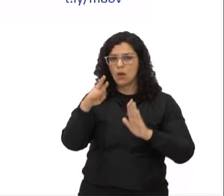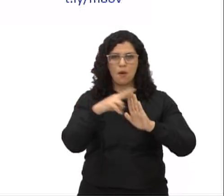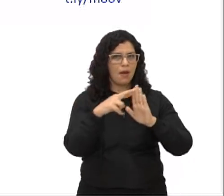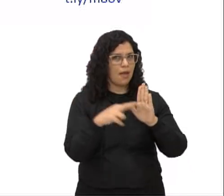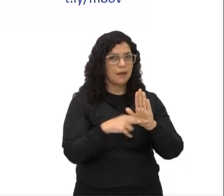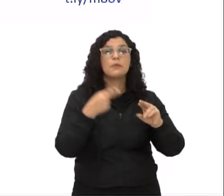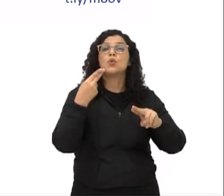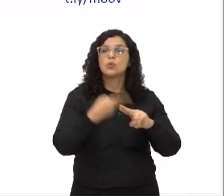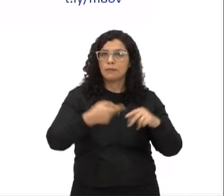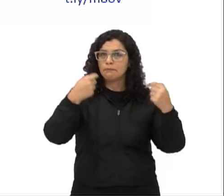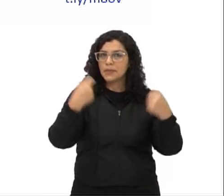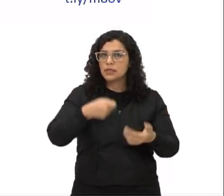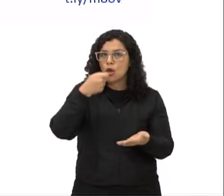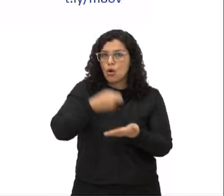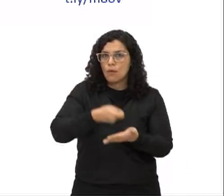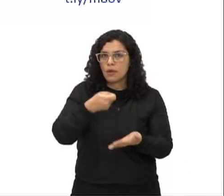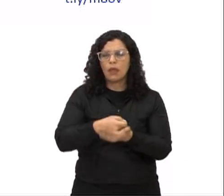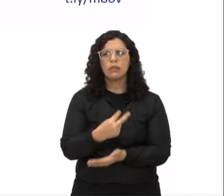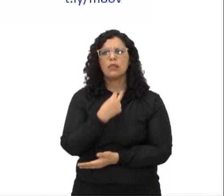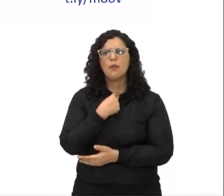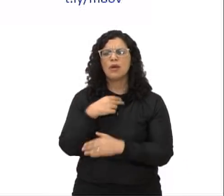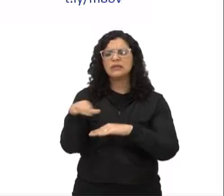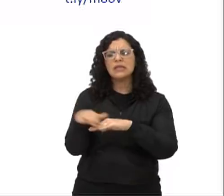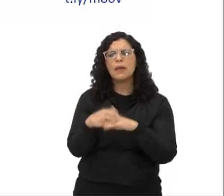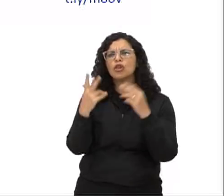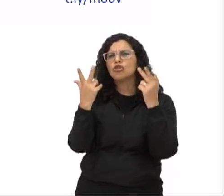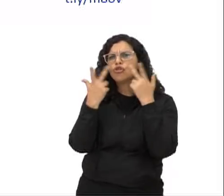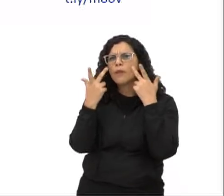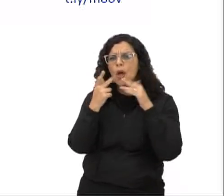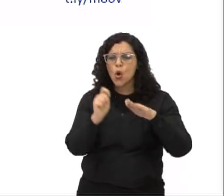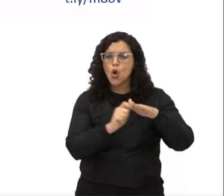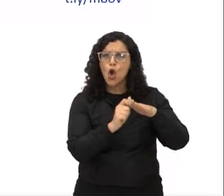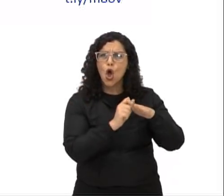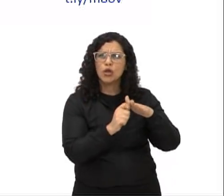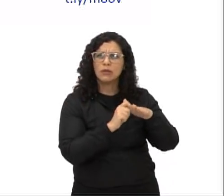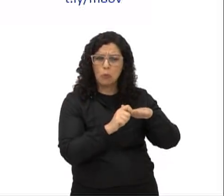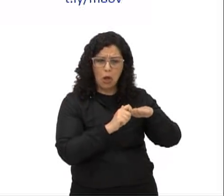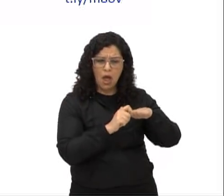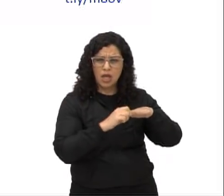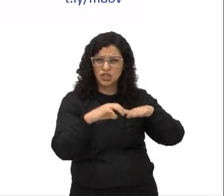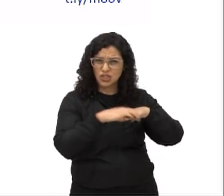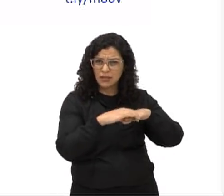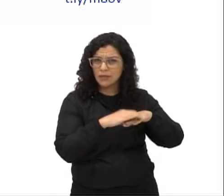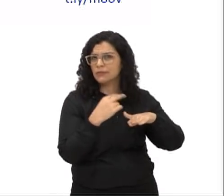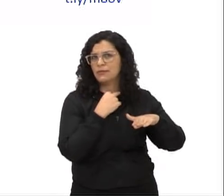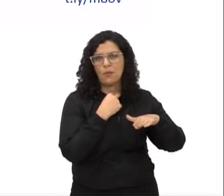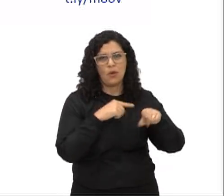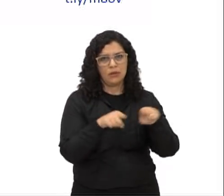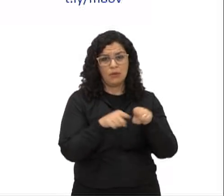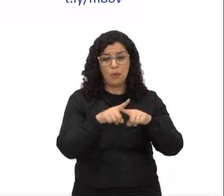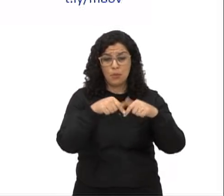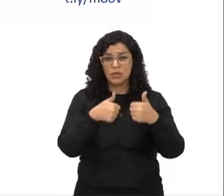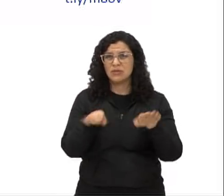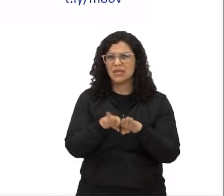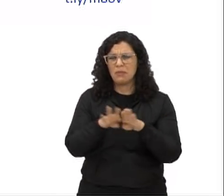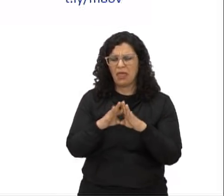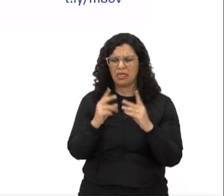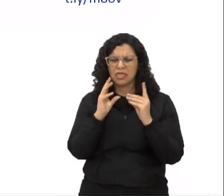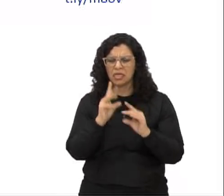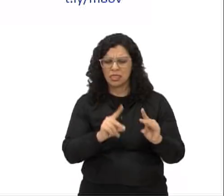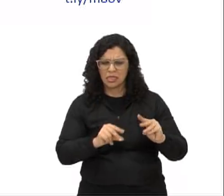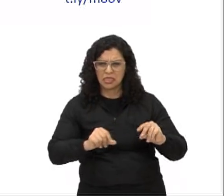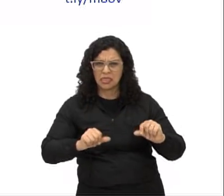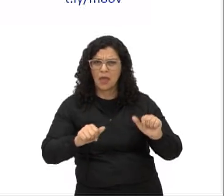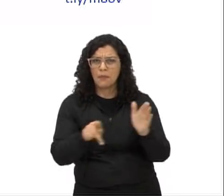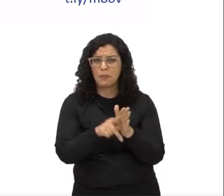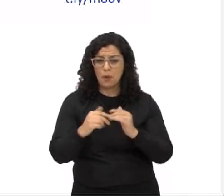esporte. Não se pode jogar boliche com sapatos comuns ou com tênis de sola de borracha, por exemplo, pois esses calçados, além de danificarem a